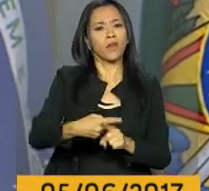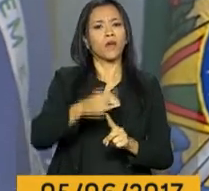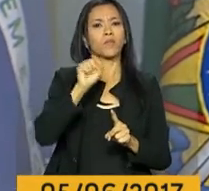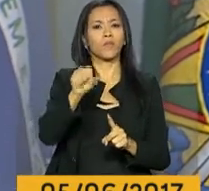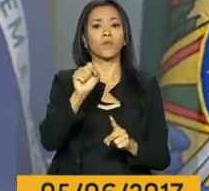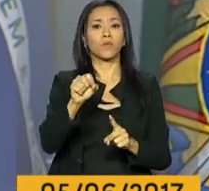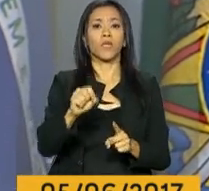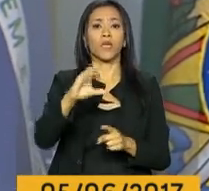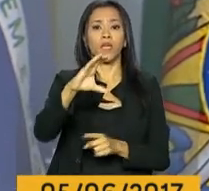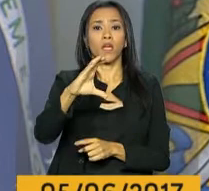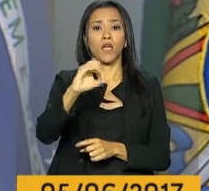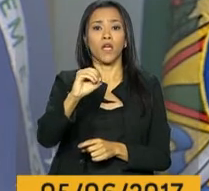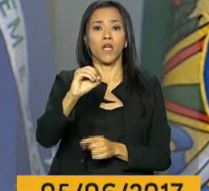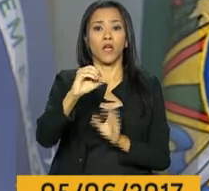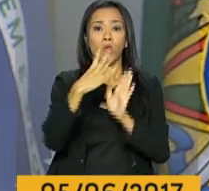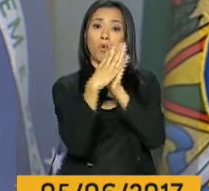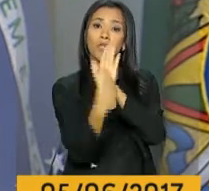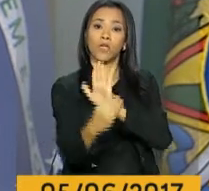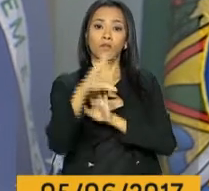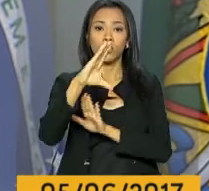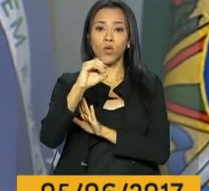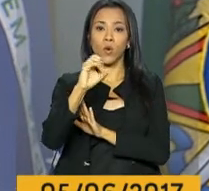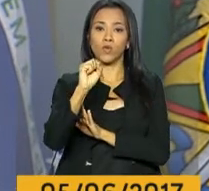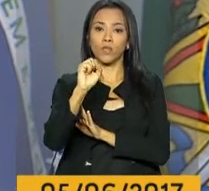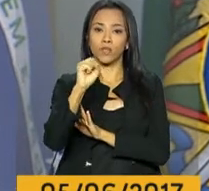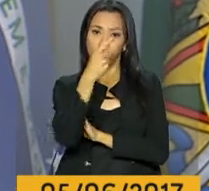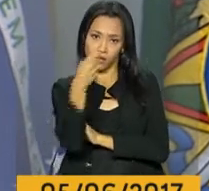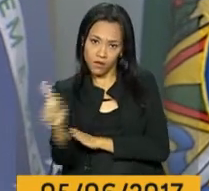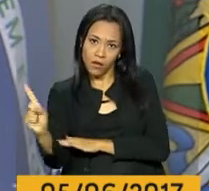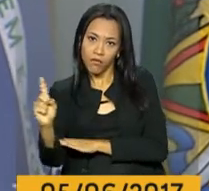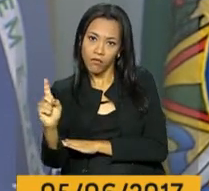florestas para manejo sustentável